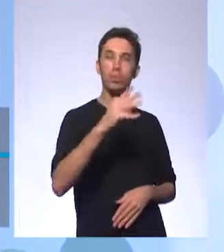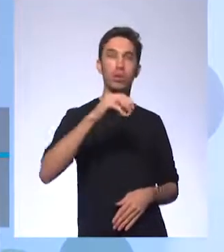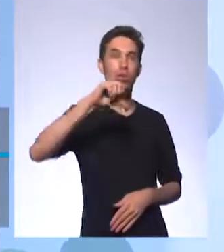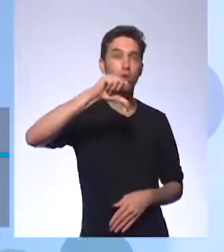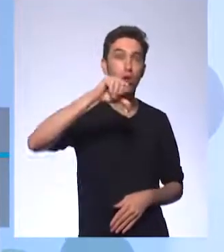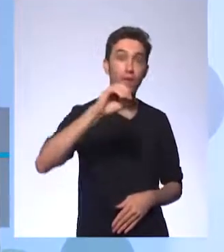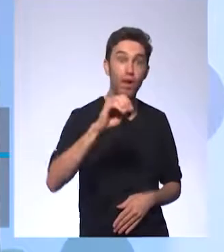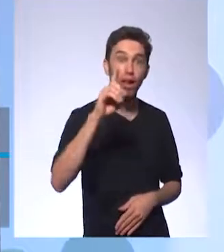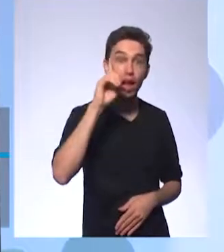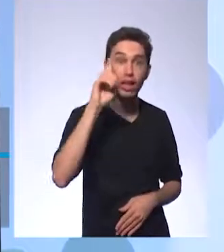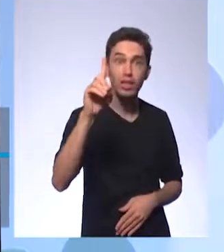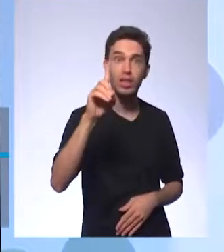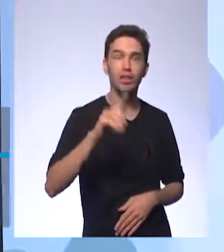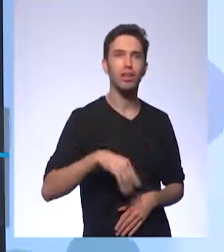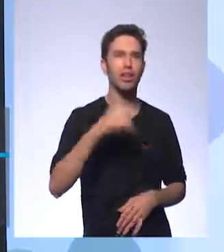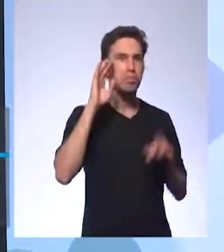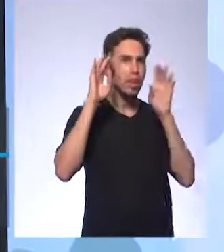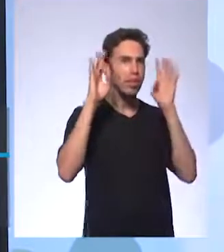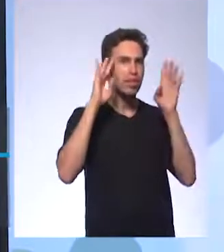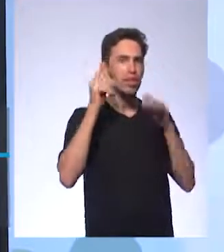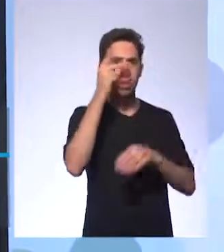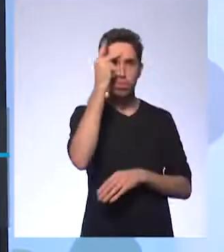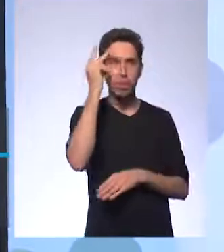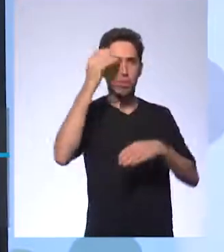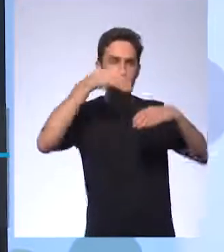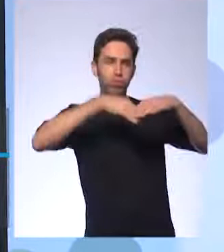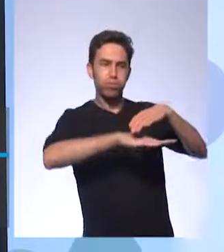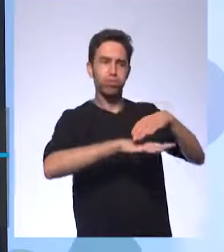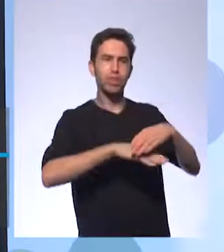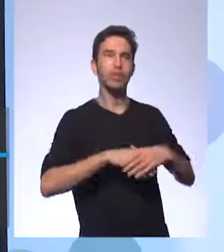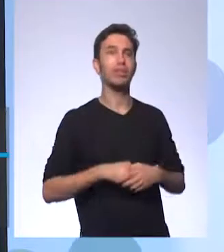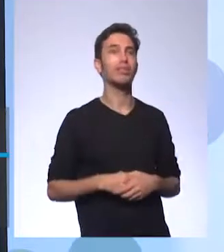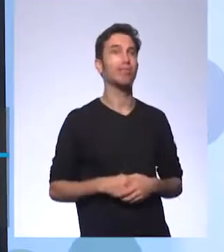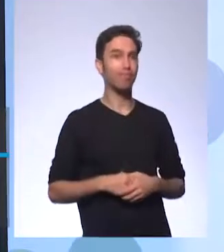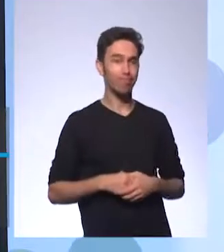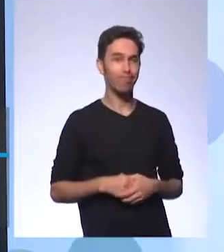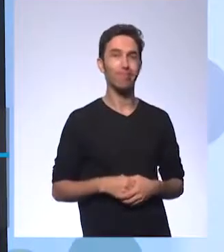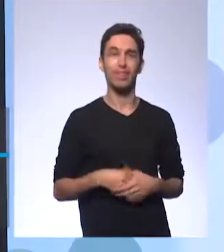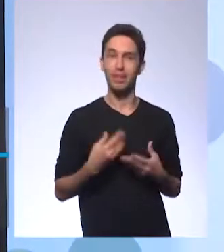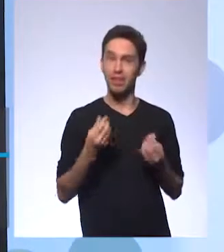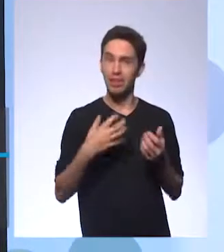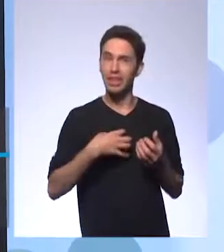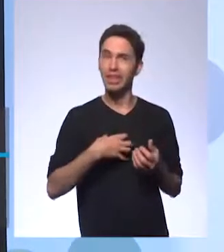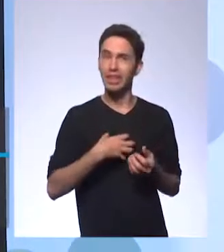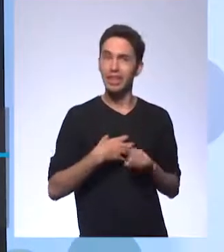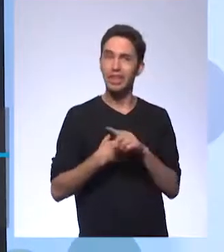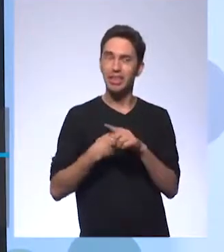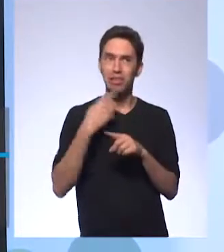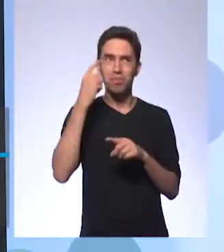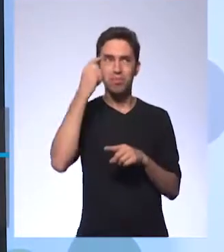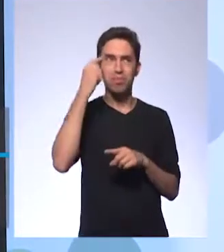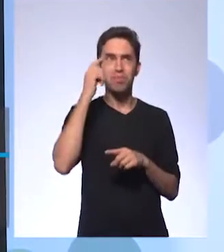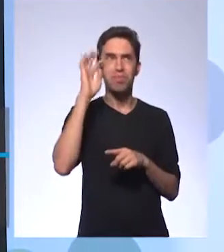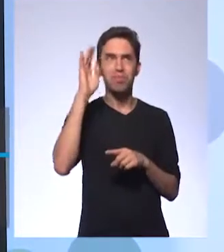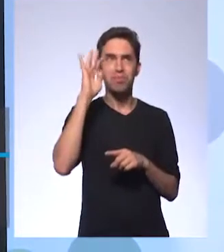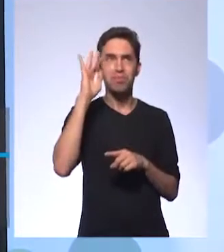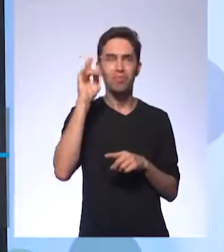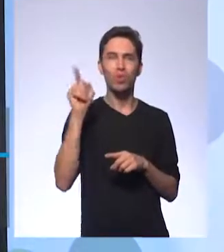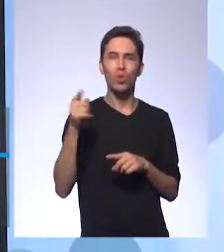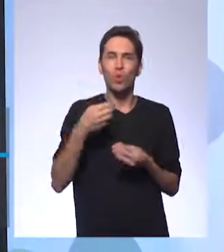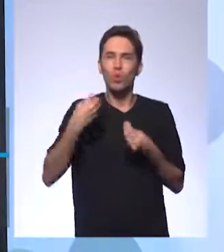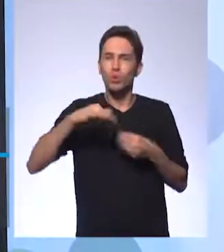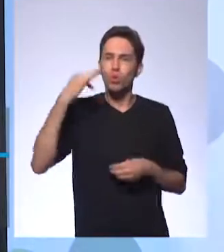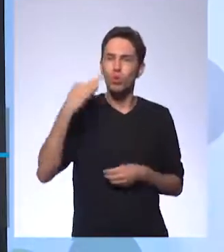situação dessas pessoas. Vai sentindo aí a dor das pessoas